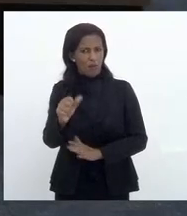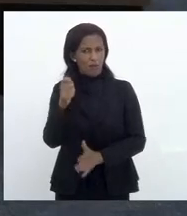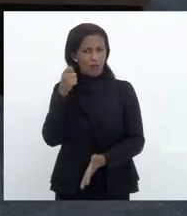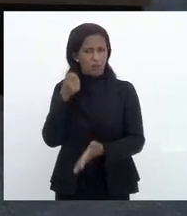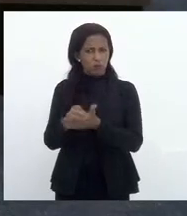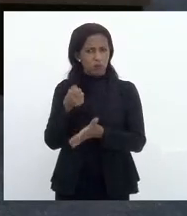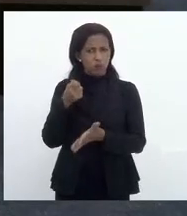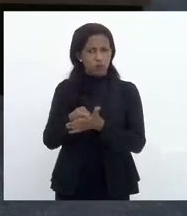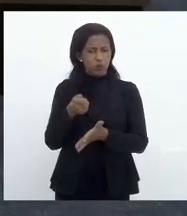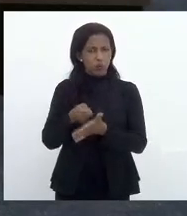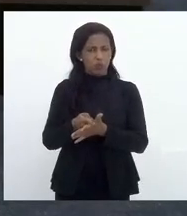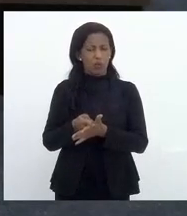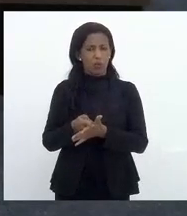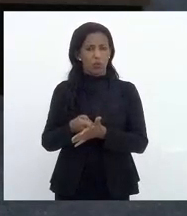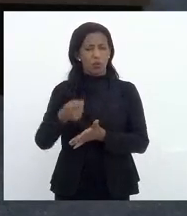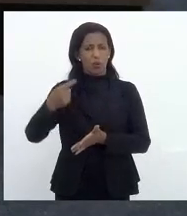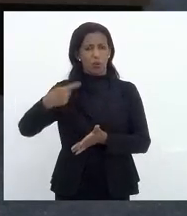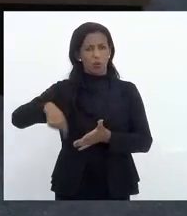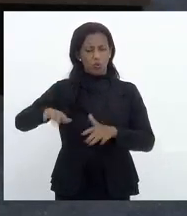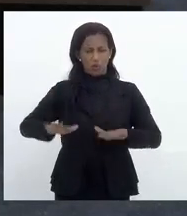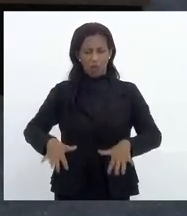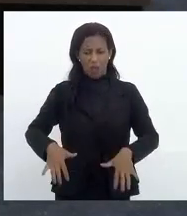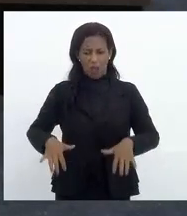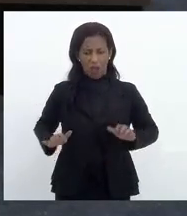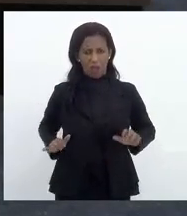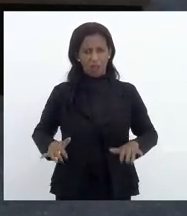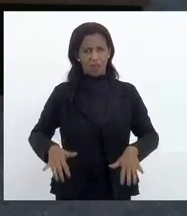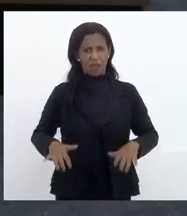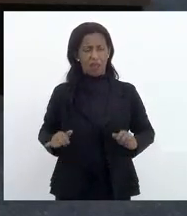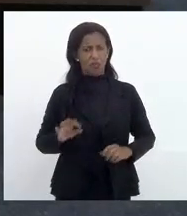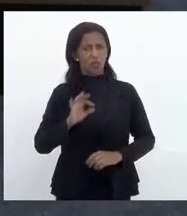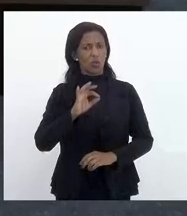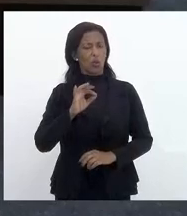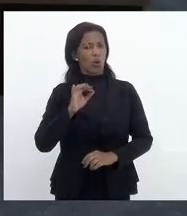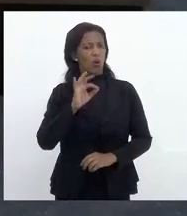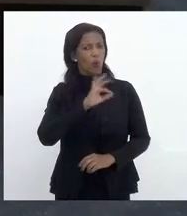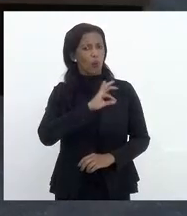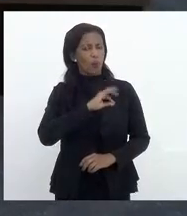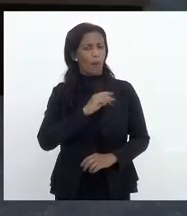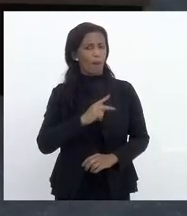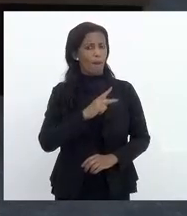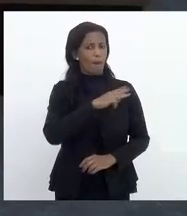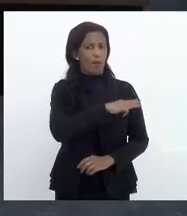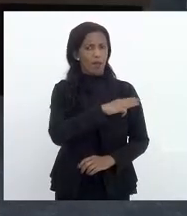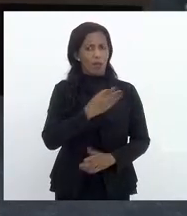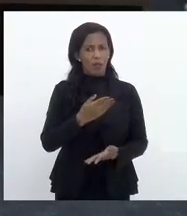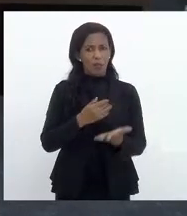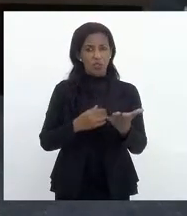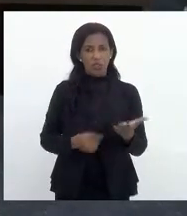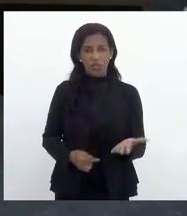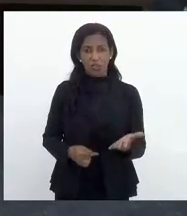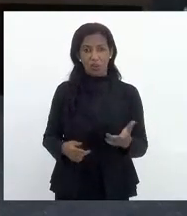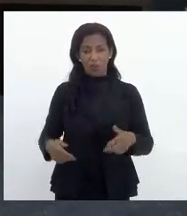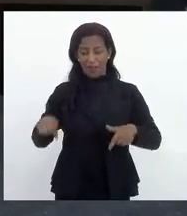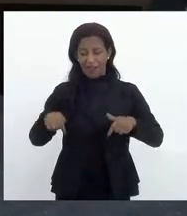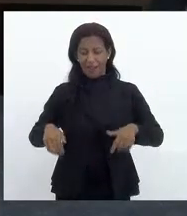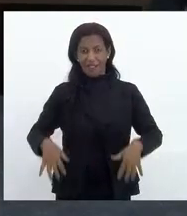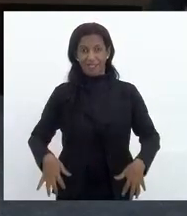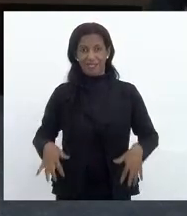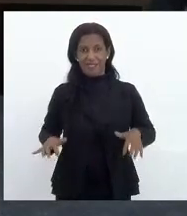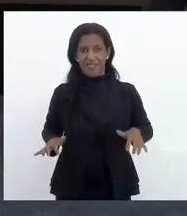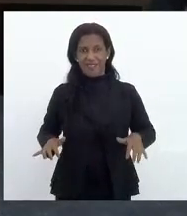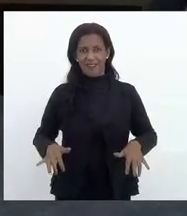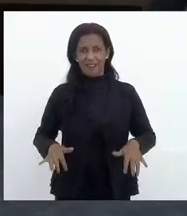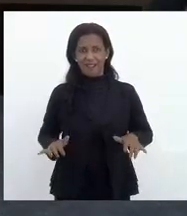penalizando os nossos cadeirantes os nossos policiais militares que aí estão em cima de uma cadeira de